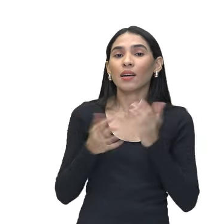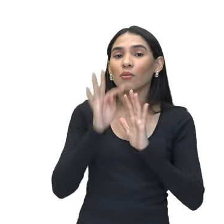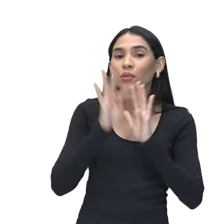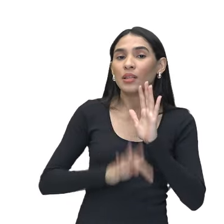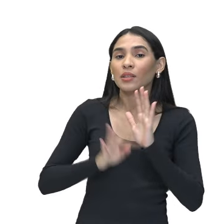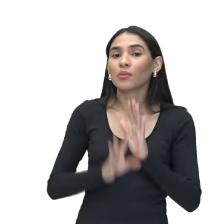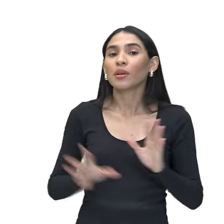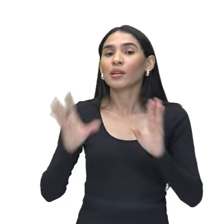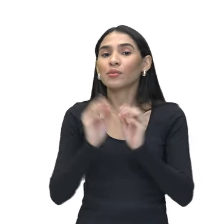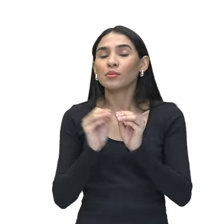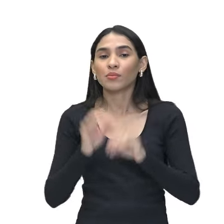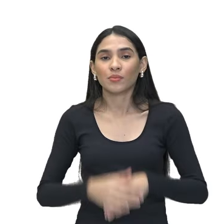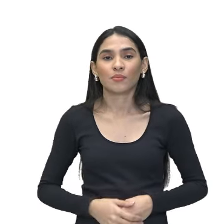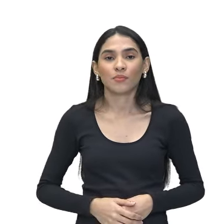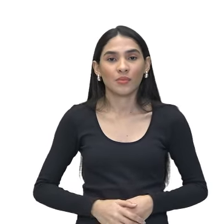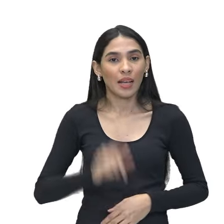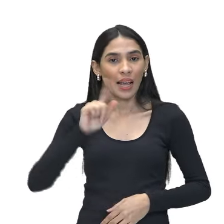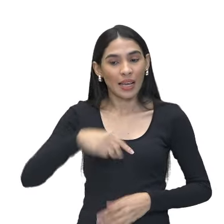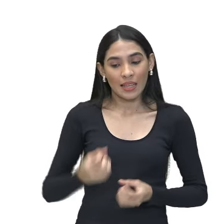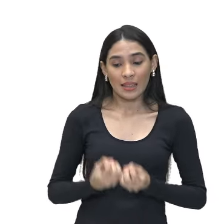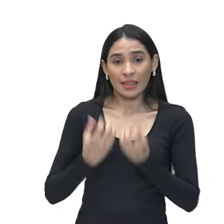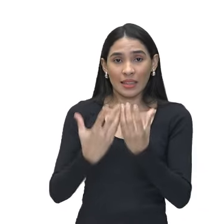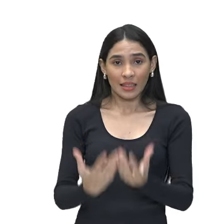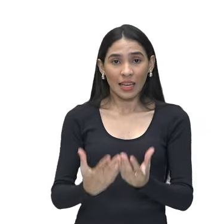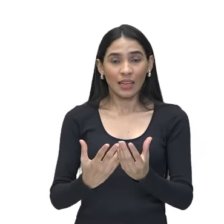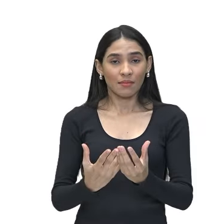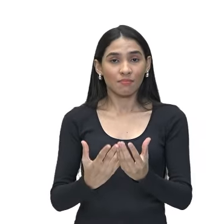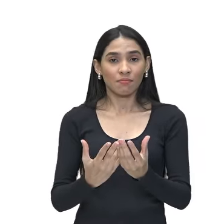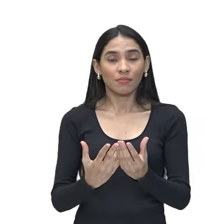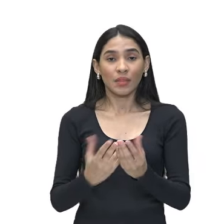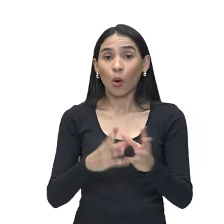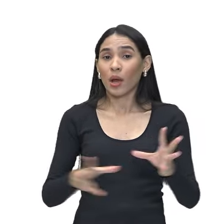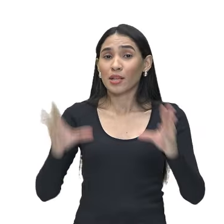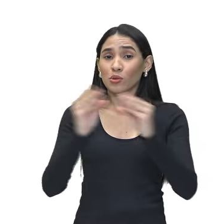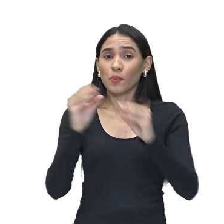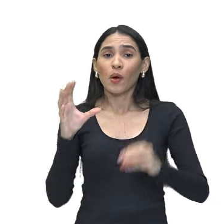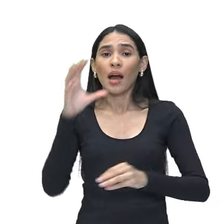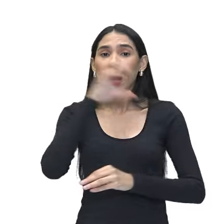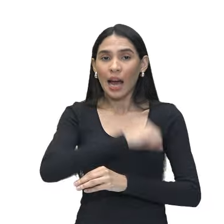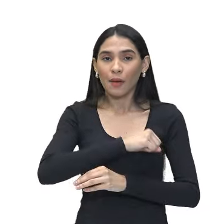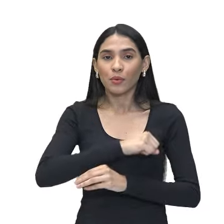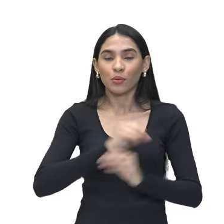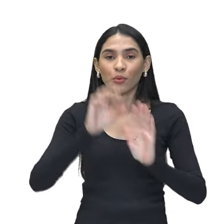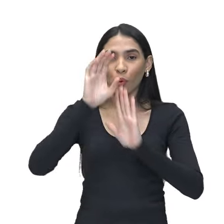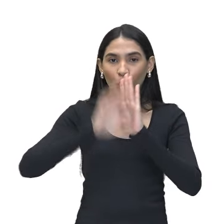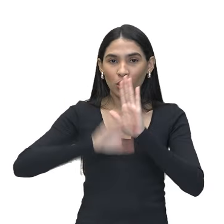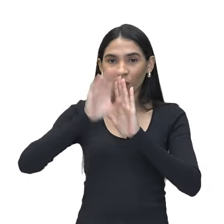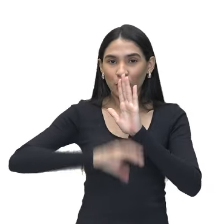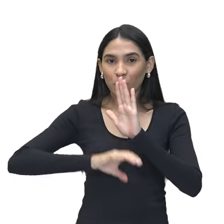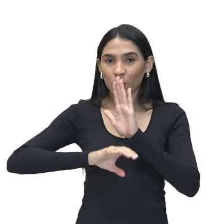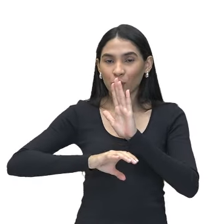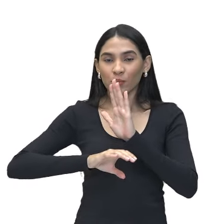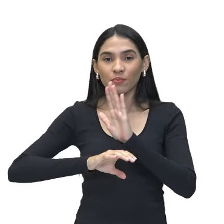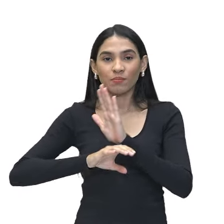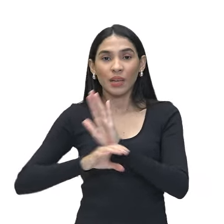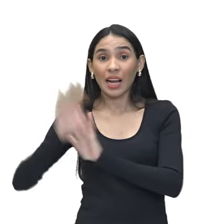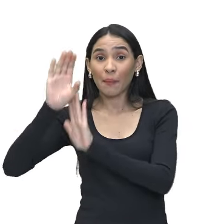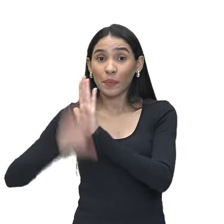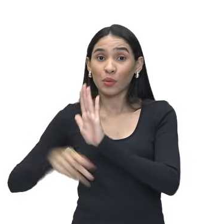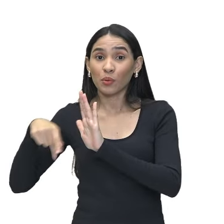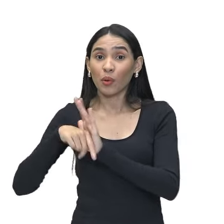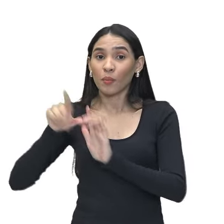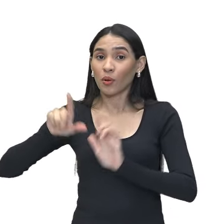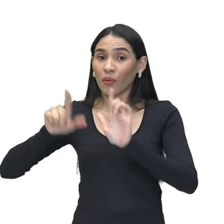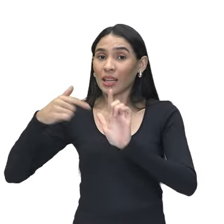de resumo é fornecer a visão rápida e clara do conteúdo daquele capítulo de novela que eu